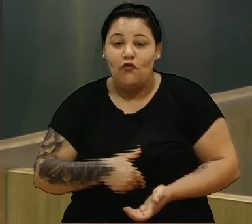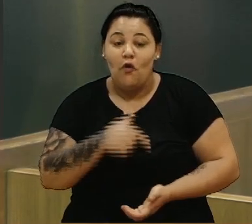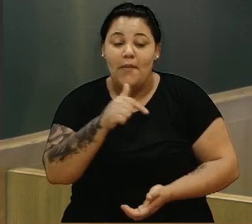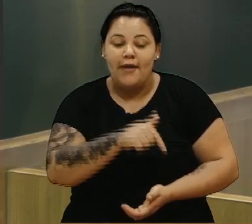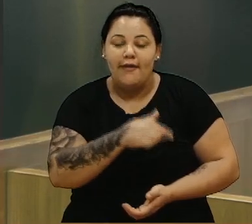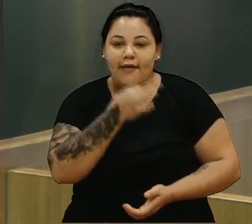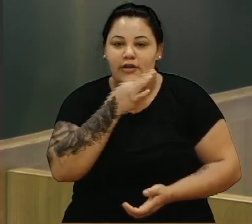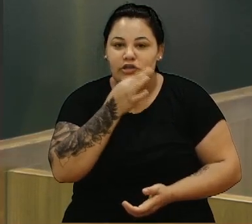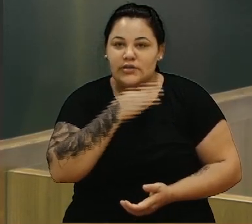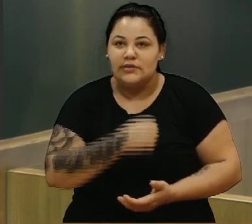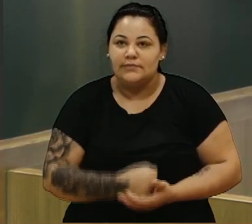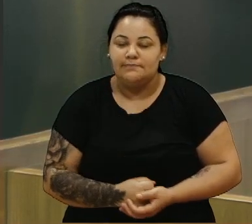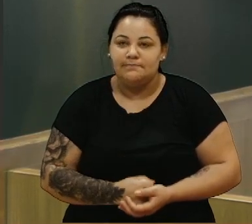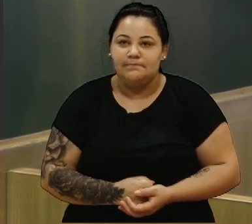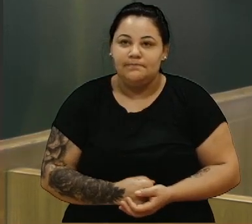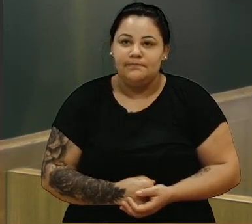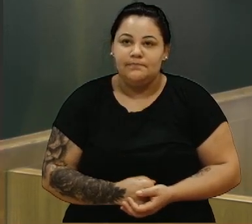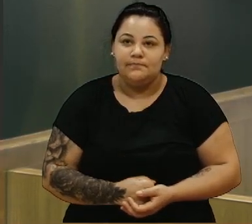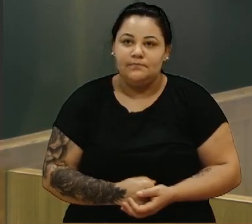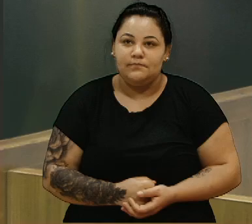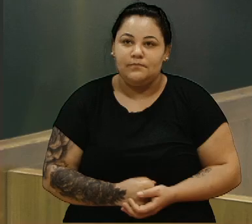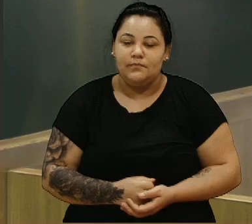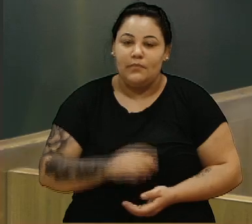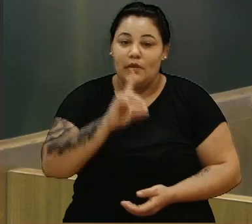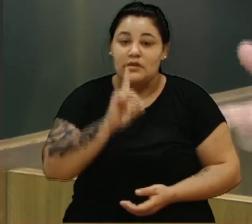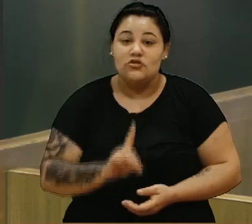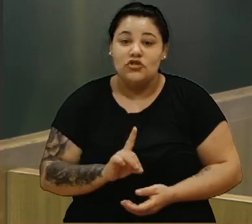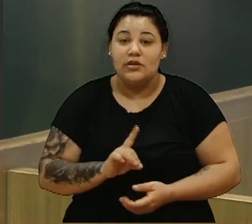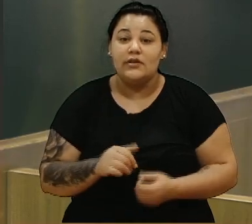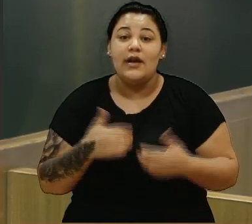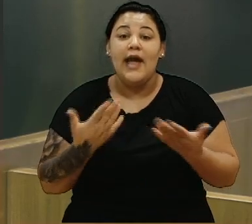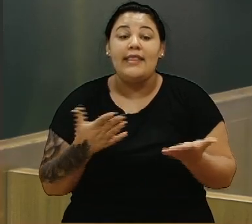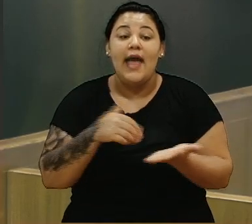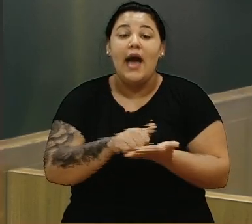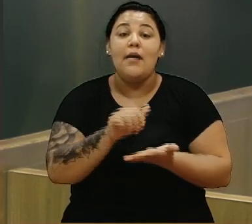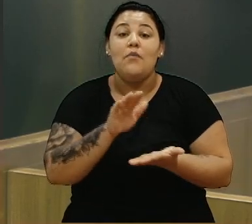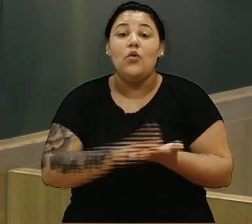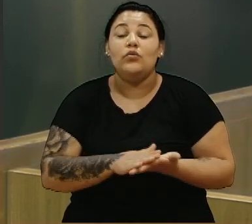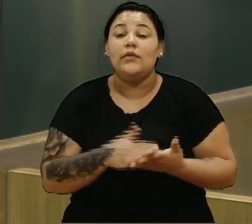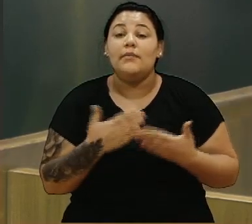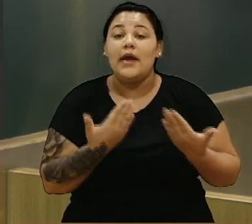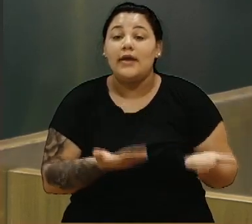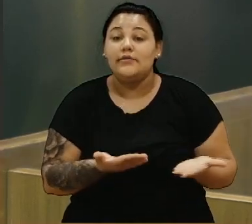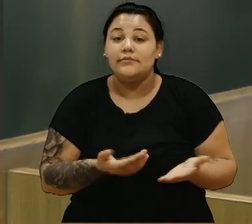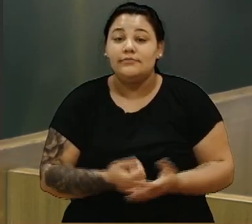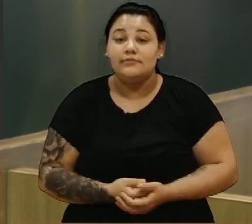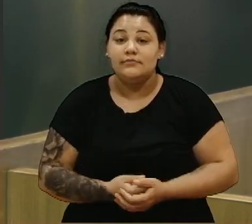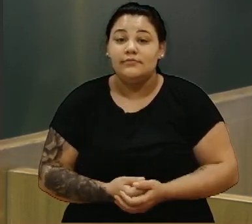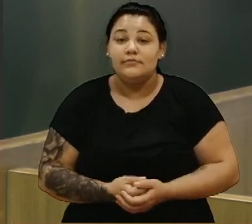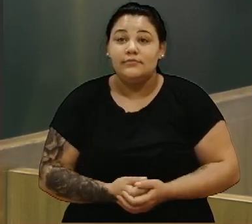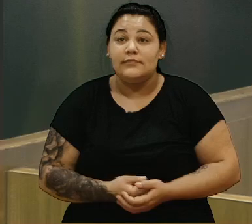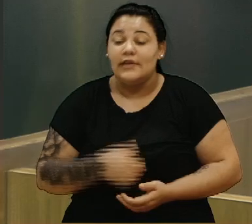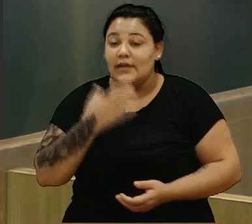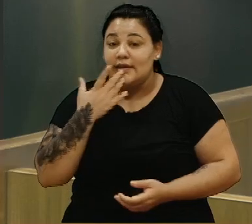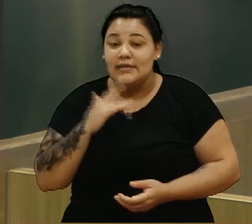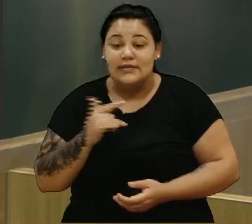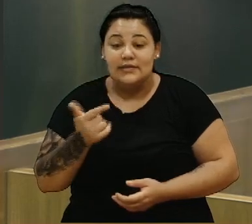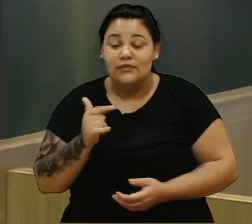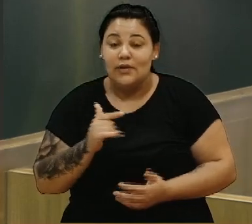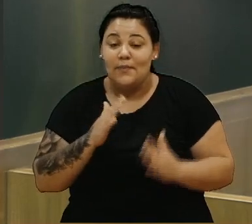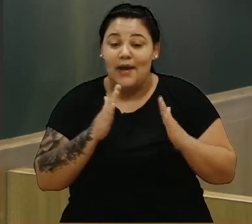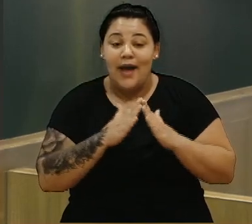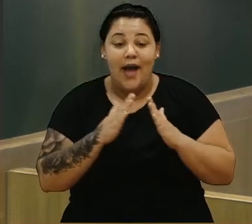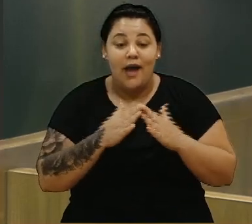Eles não estão dando esse direito. Cadê a multa para eles? Crianças que não têm uma moradia